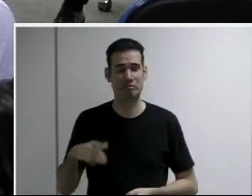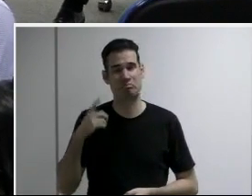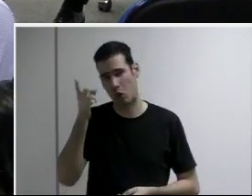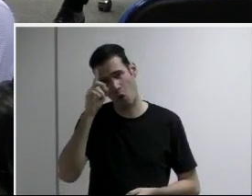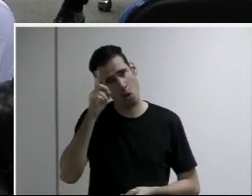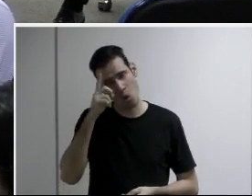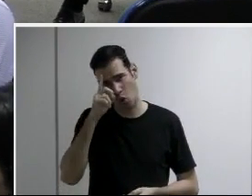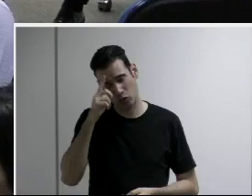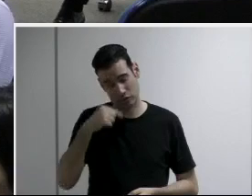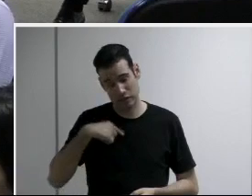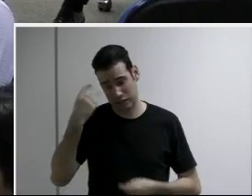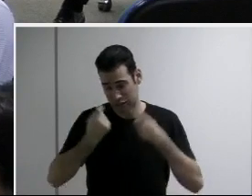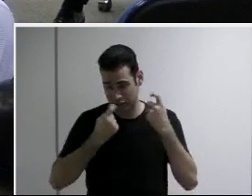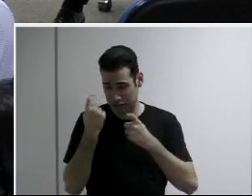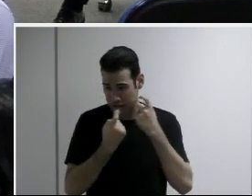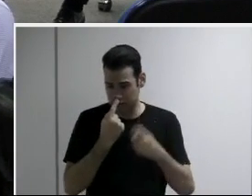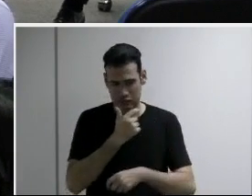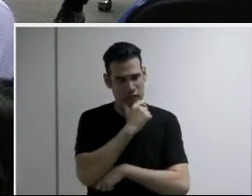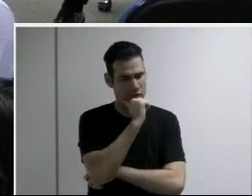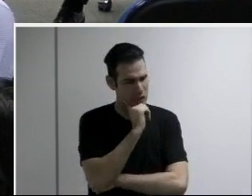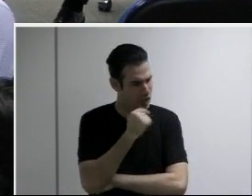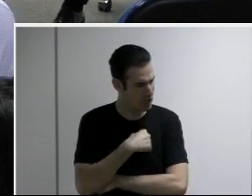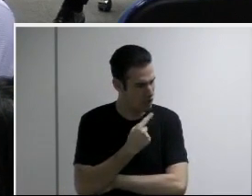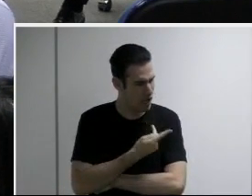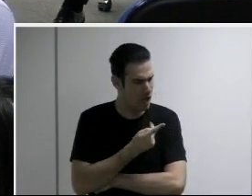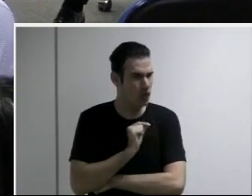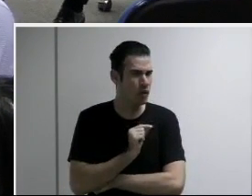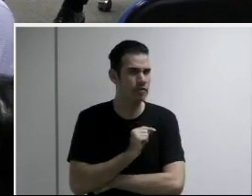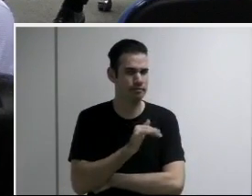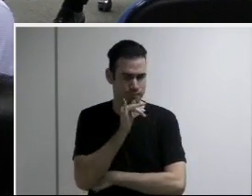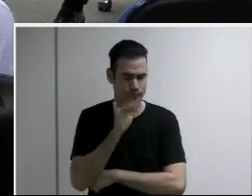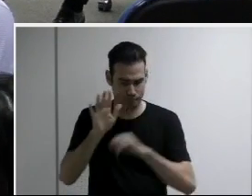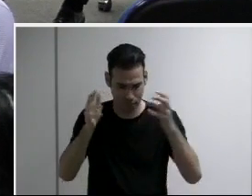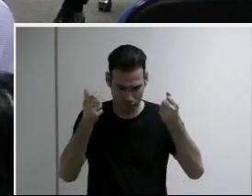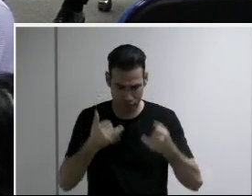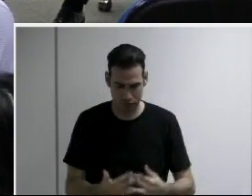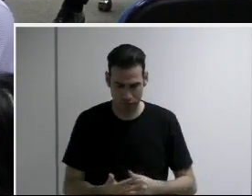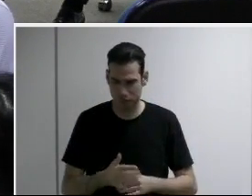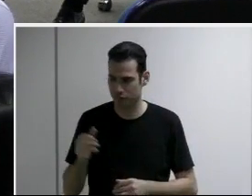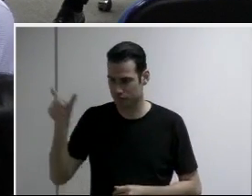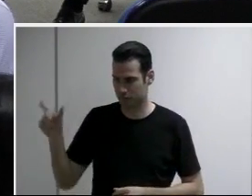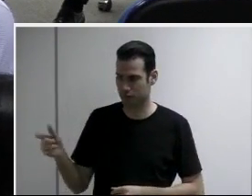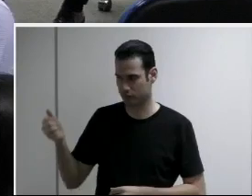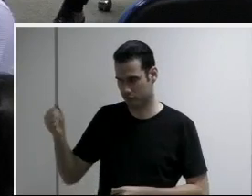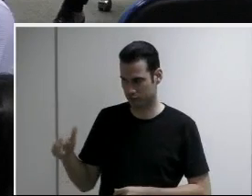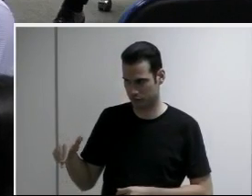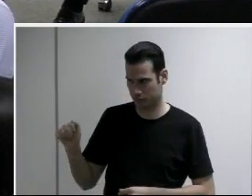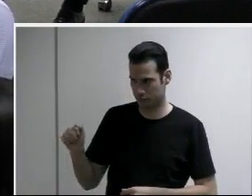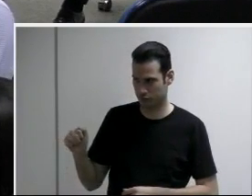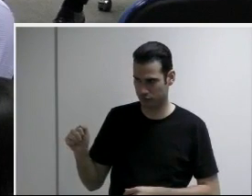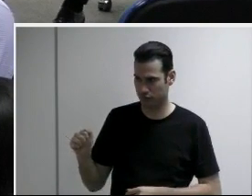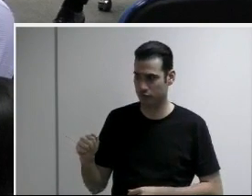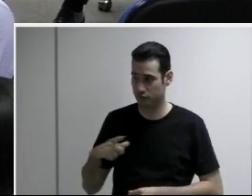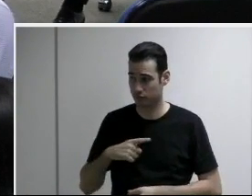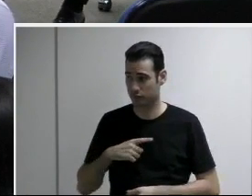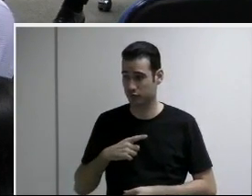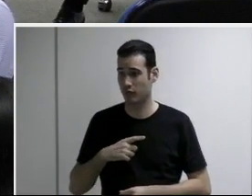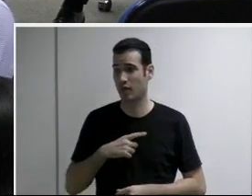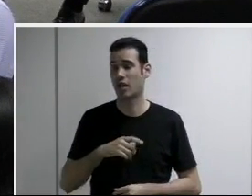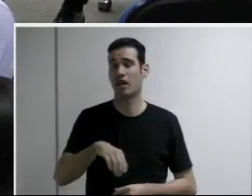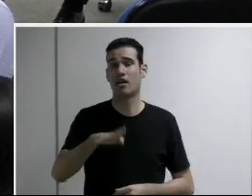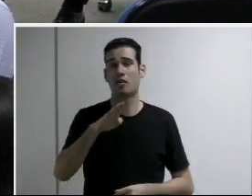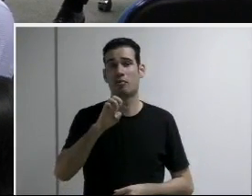Então, o que me preocupa é exatamente isso. Onde que eu quero estar errado? De imaginar, junto com a Ana, que essa preocupação de existir um backlog imenso